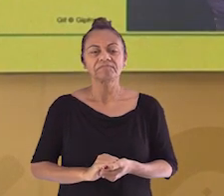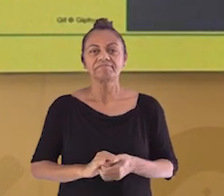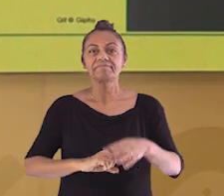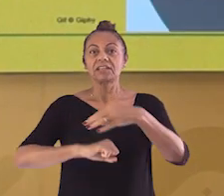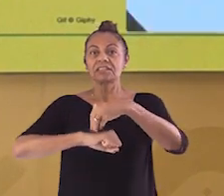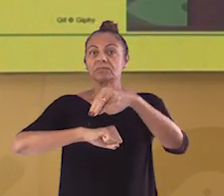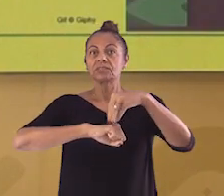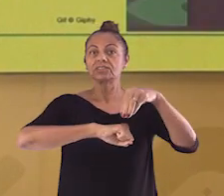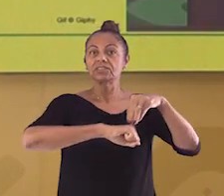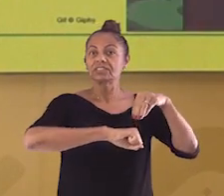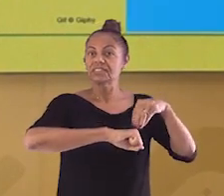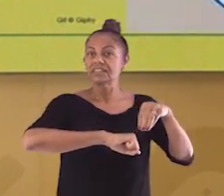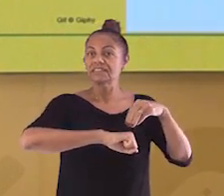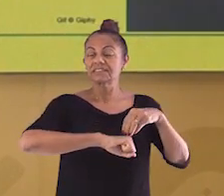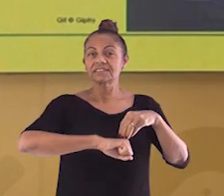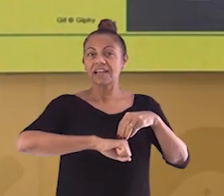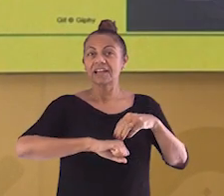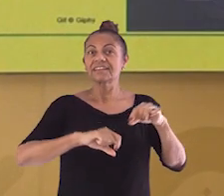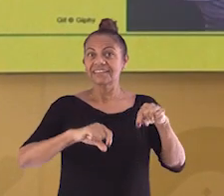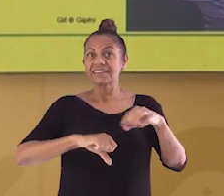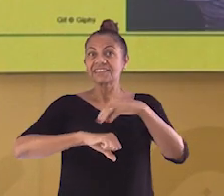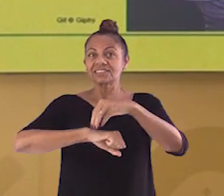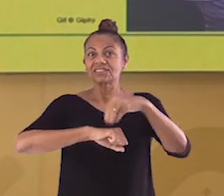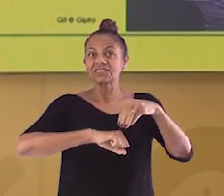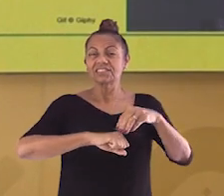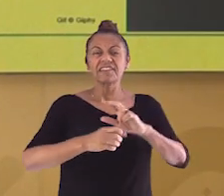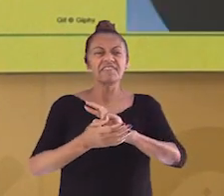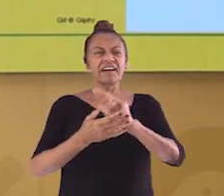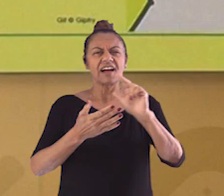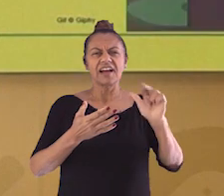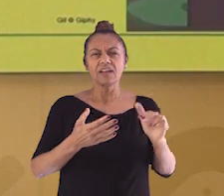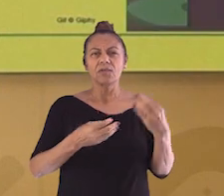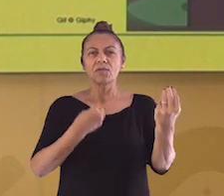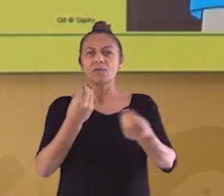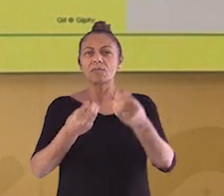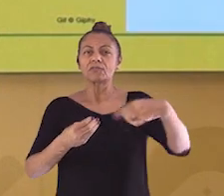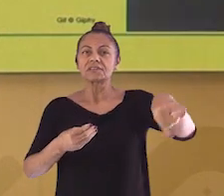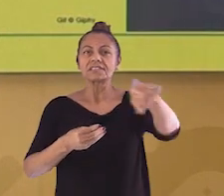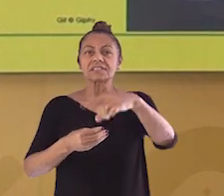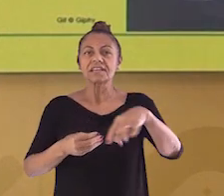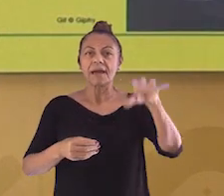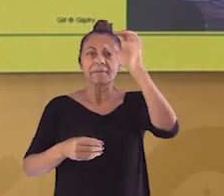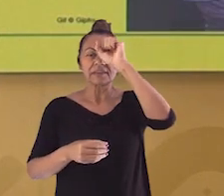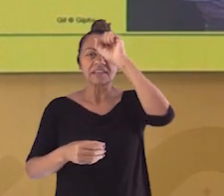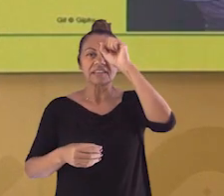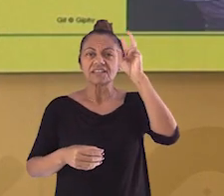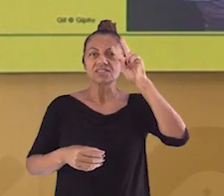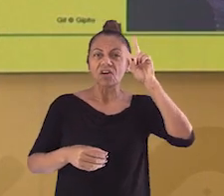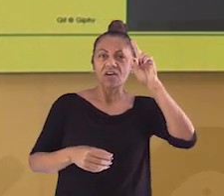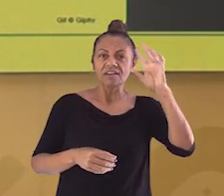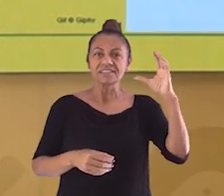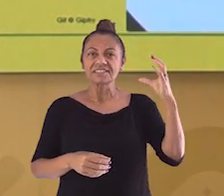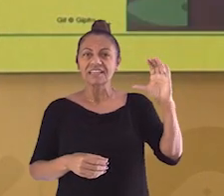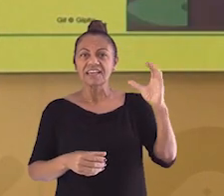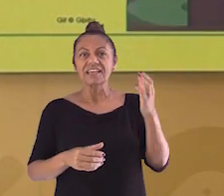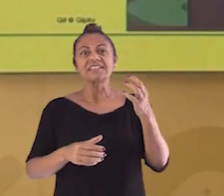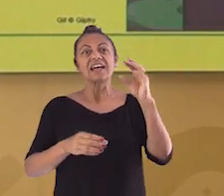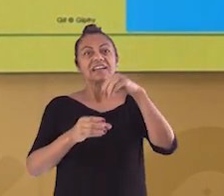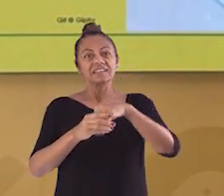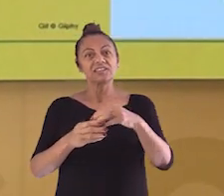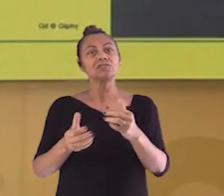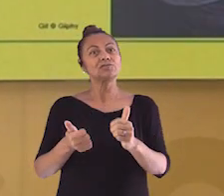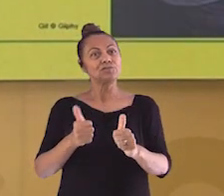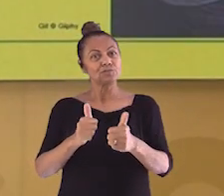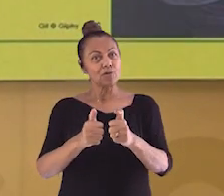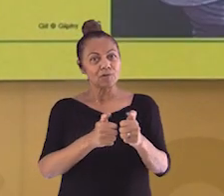tem dicas de jogos que ajudam vocês a aprenderem história, ciências e é possível aprender sobre tudo nos